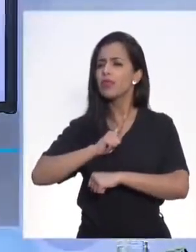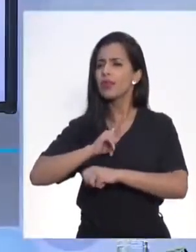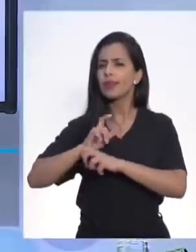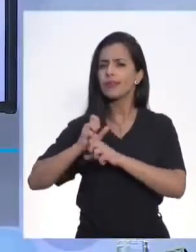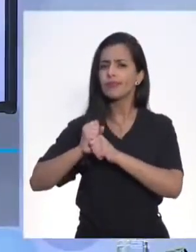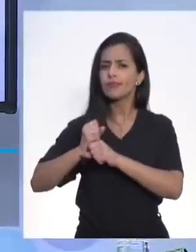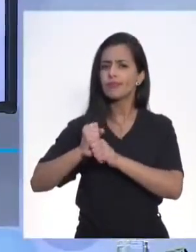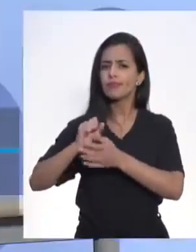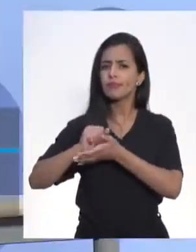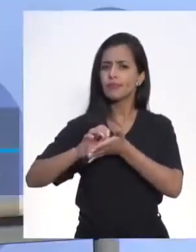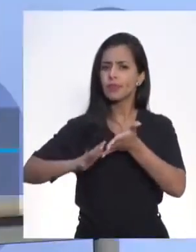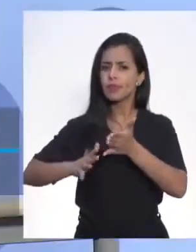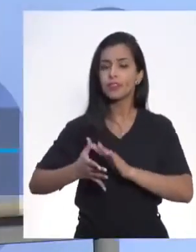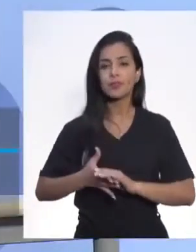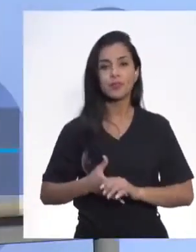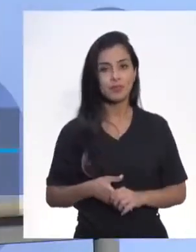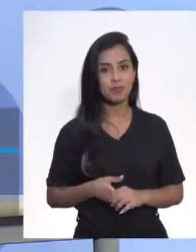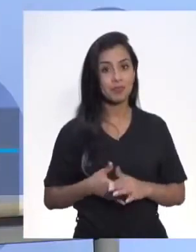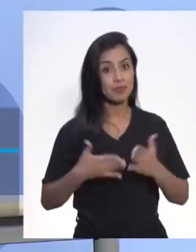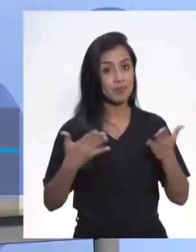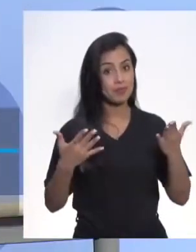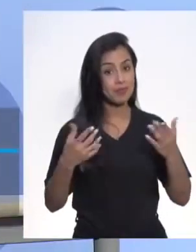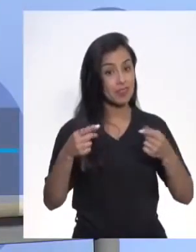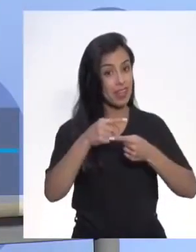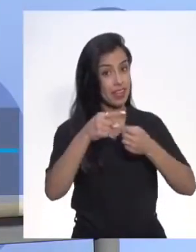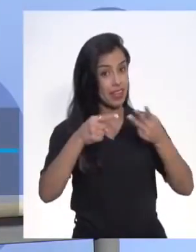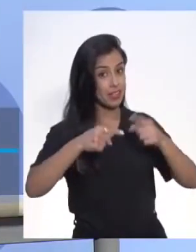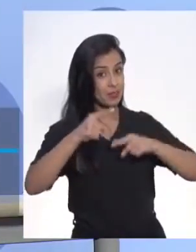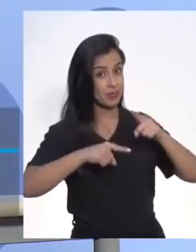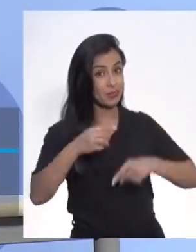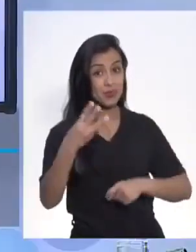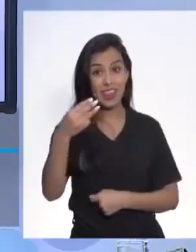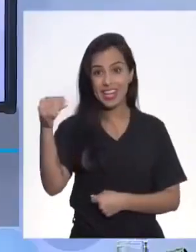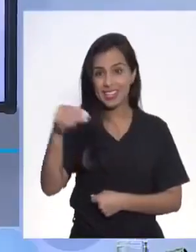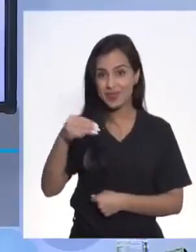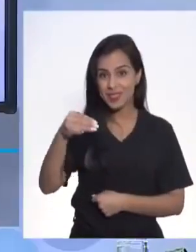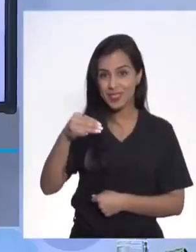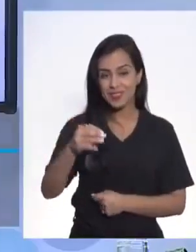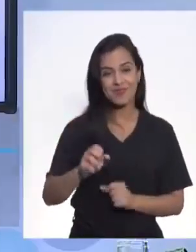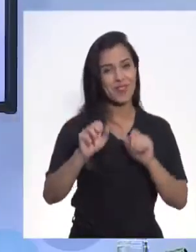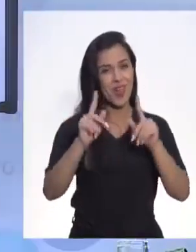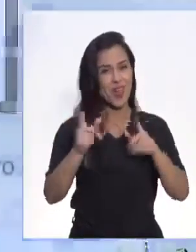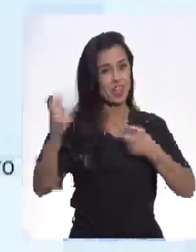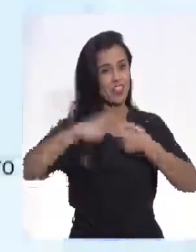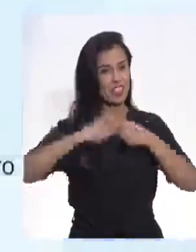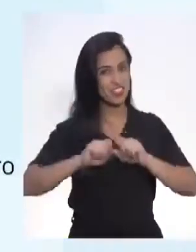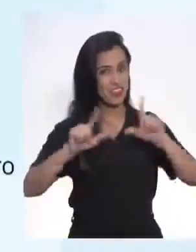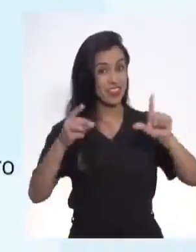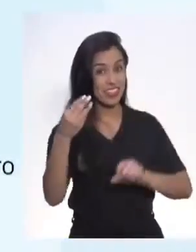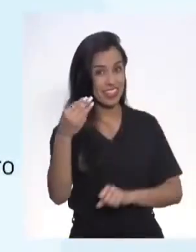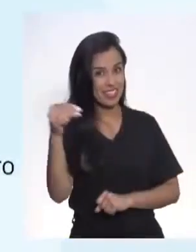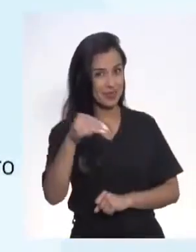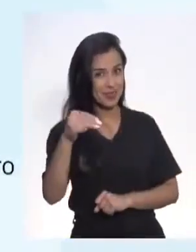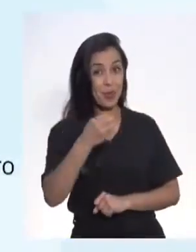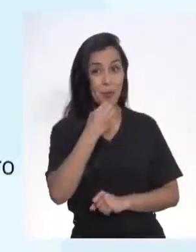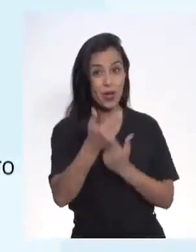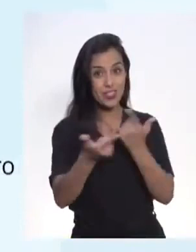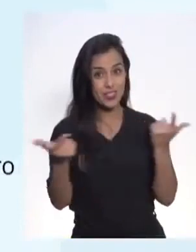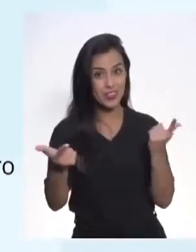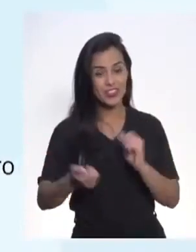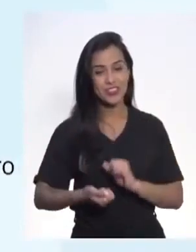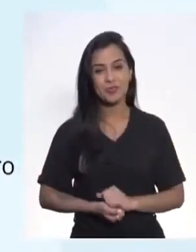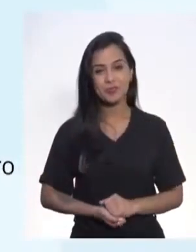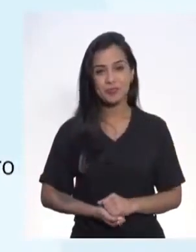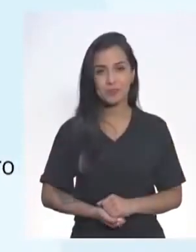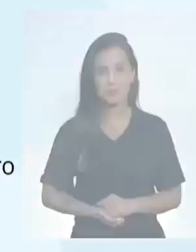esta atividade? Bom, 3 produtos, 3 minutos. Ok, então voltamos daqui 3 minutos. Boa sorte.